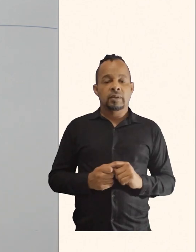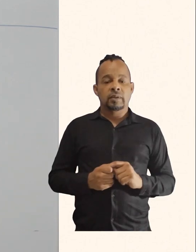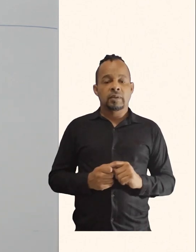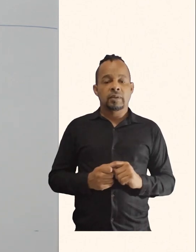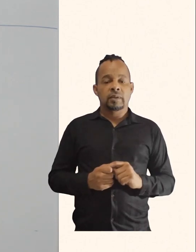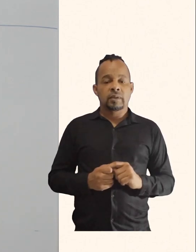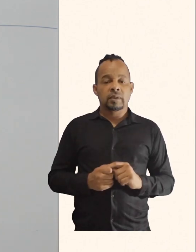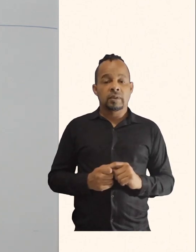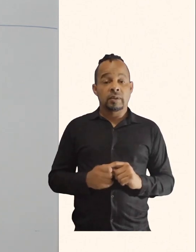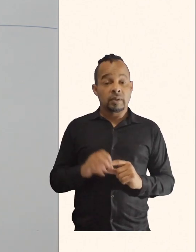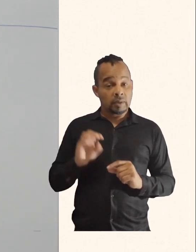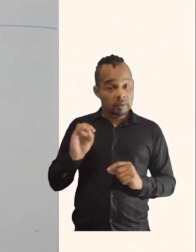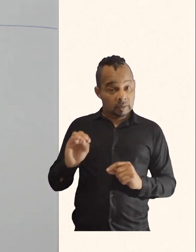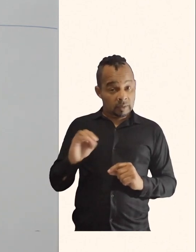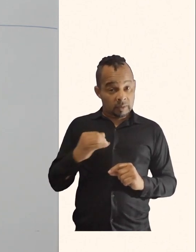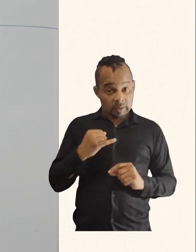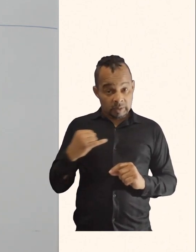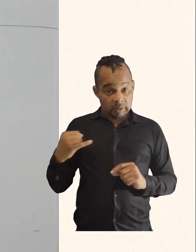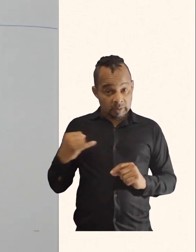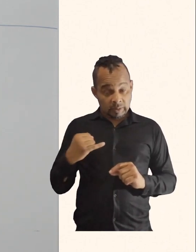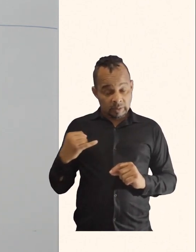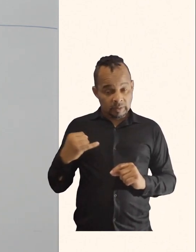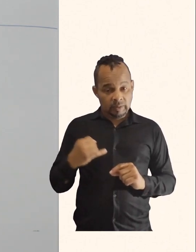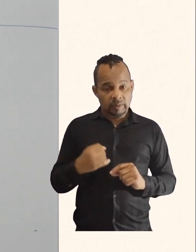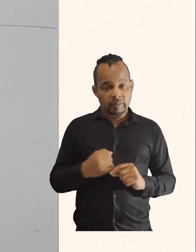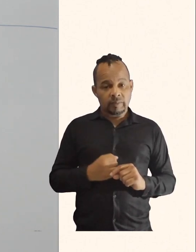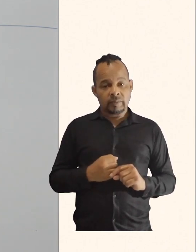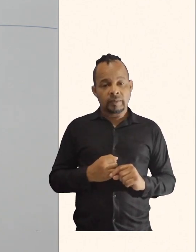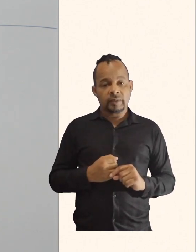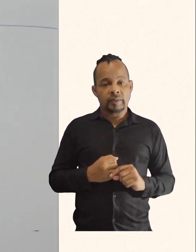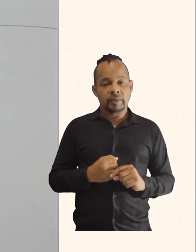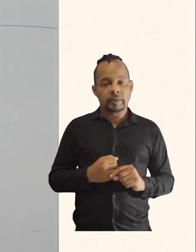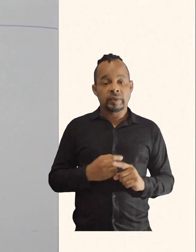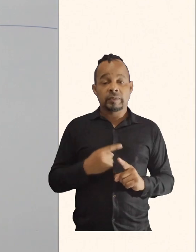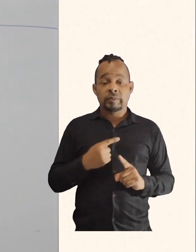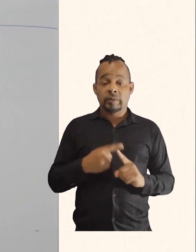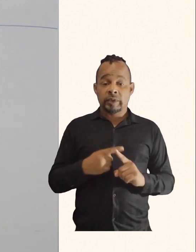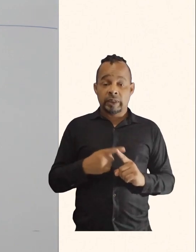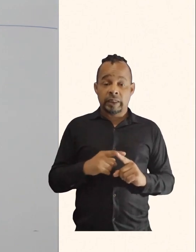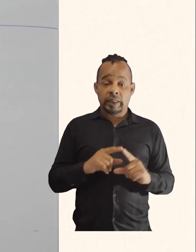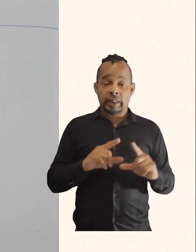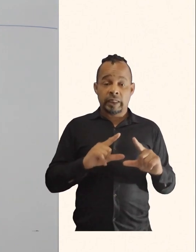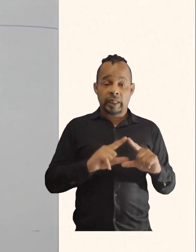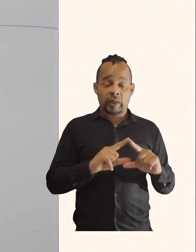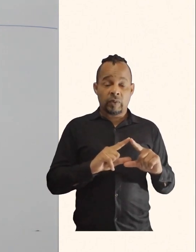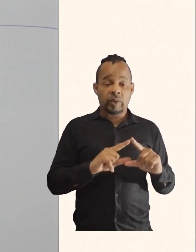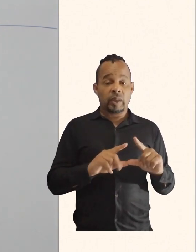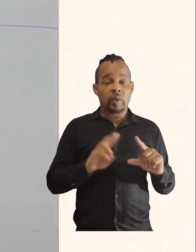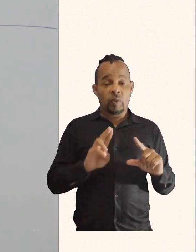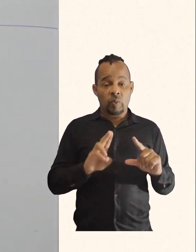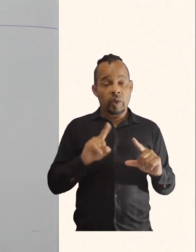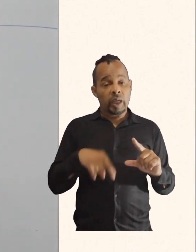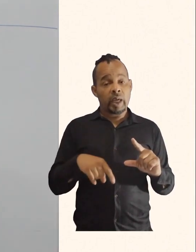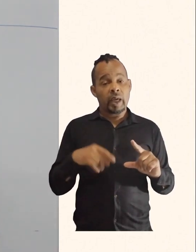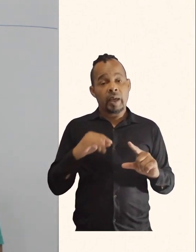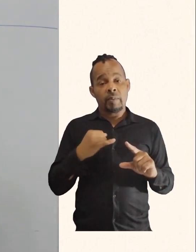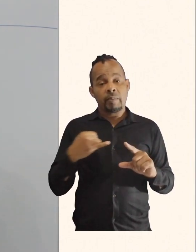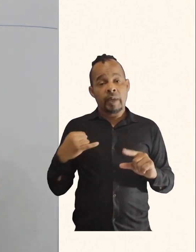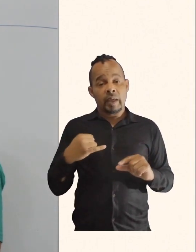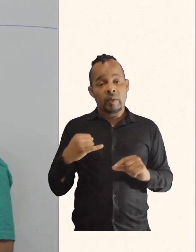Com um sinal de negativo, porque ΔU é menos W.